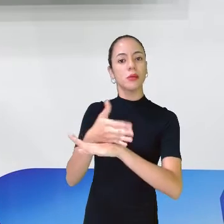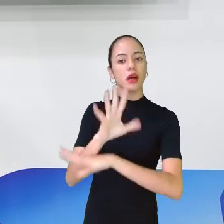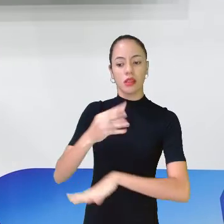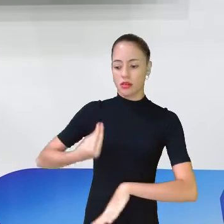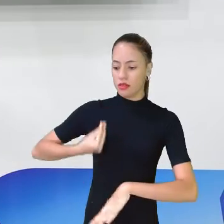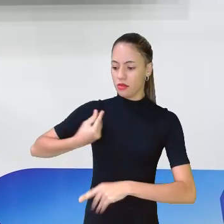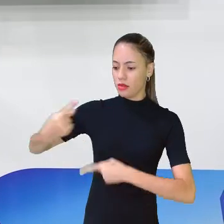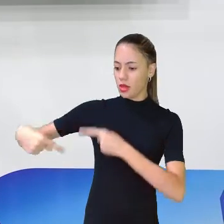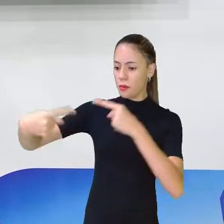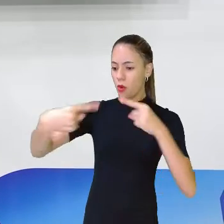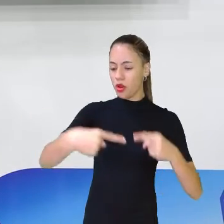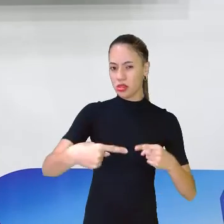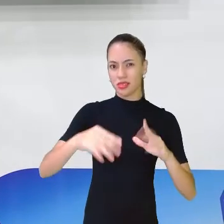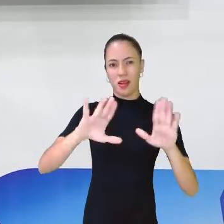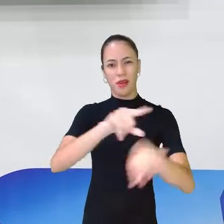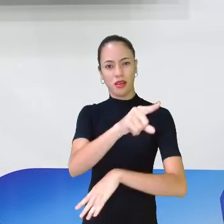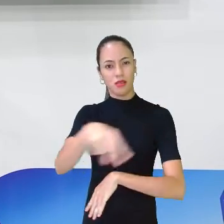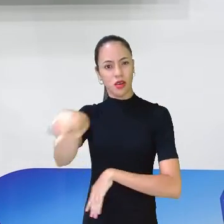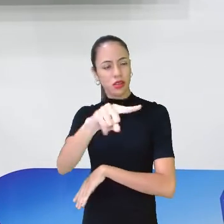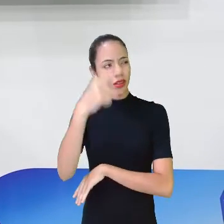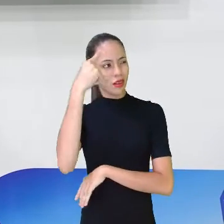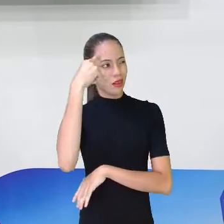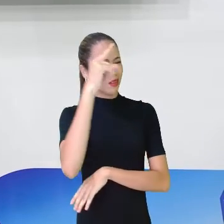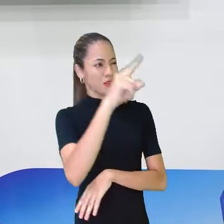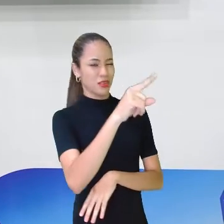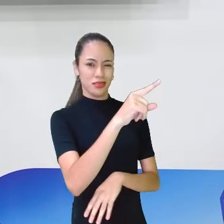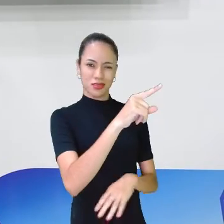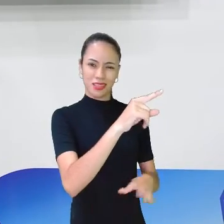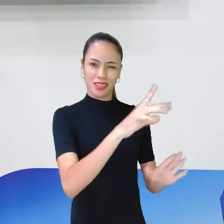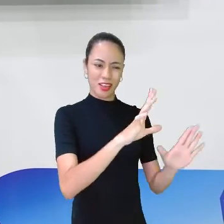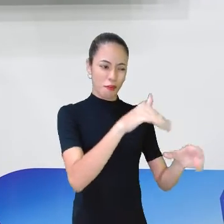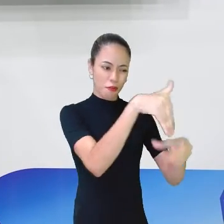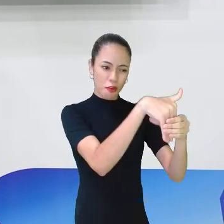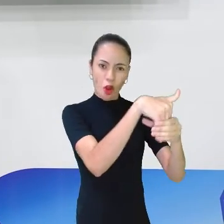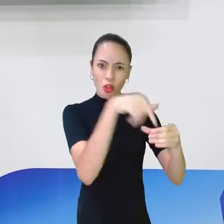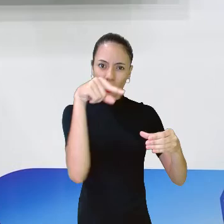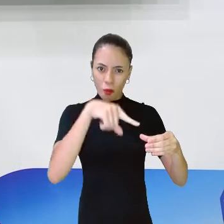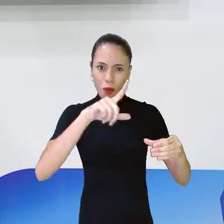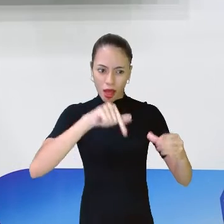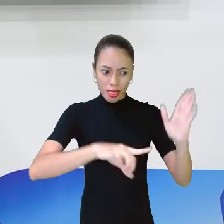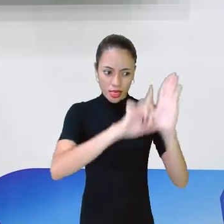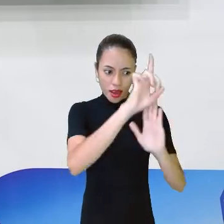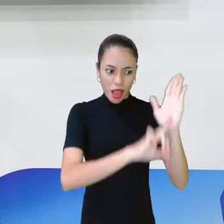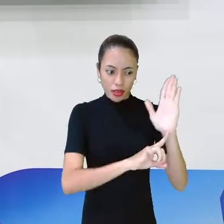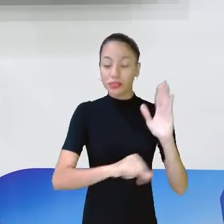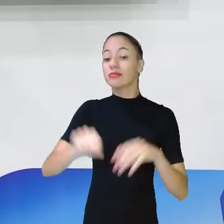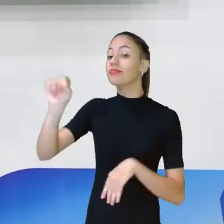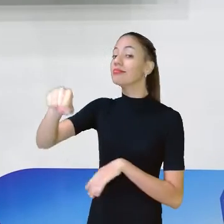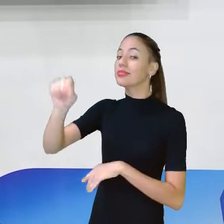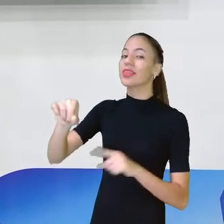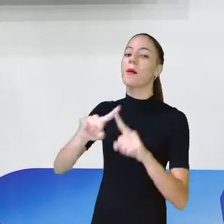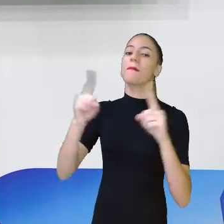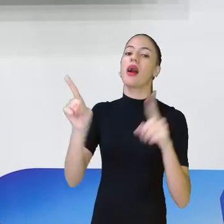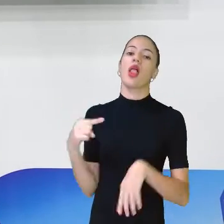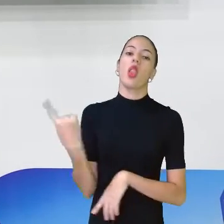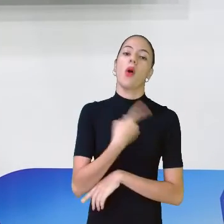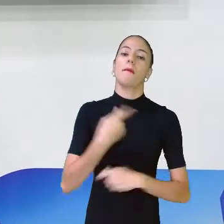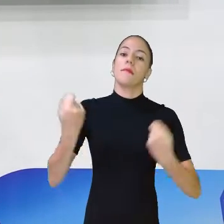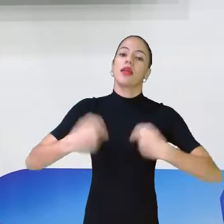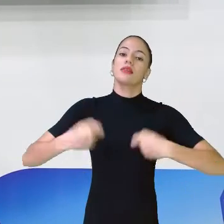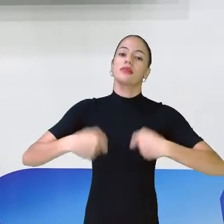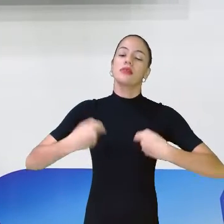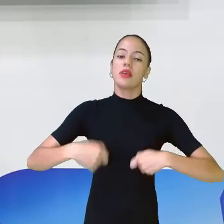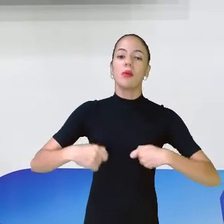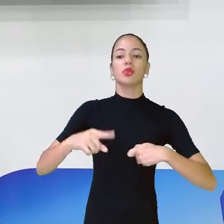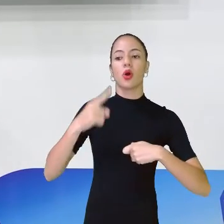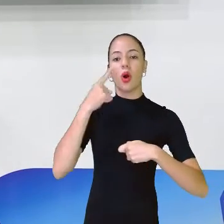dever. Disse, mas professor, o voto não é um direito? É um direito, mas a gente também tem um dever de estar ali atuando nas